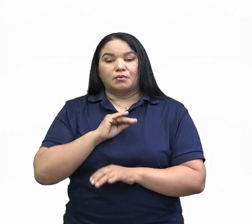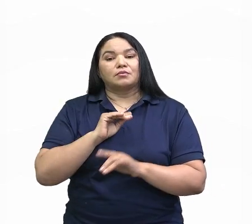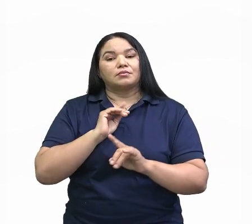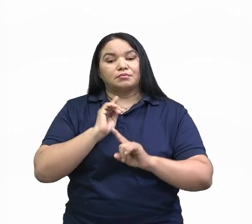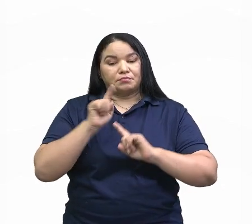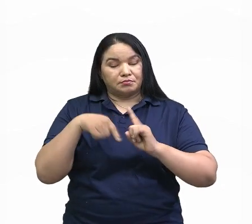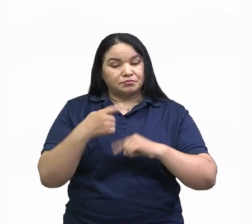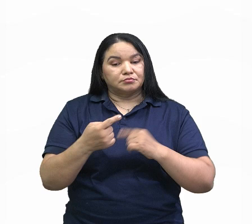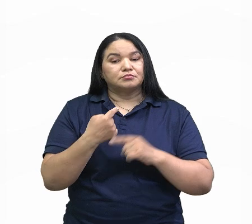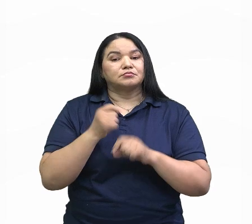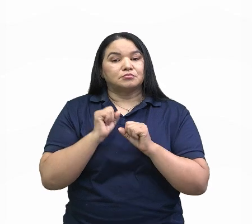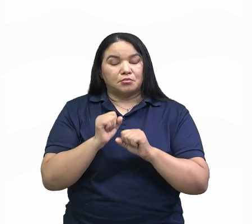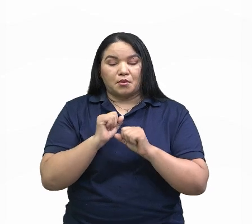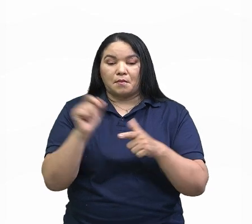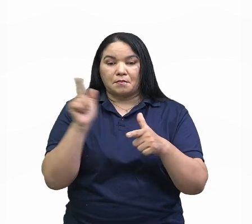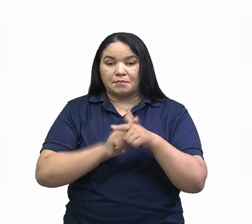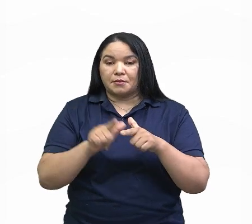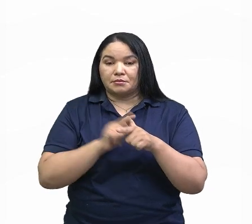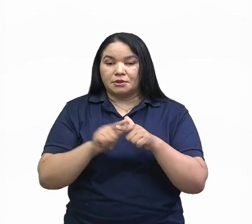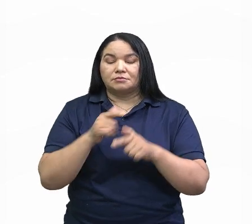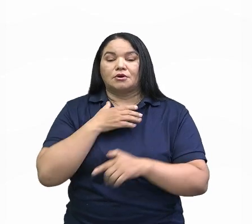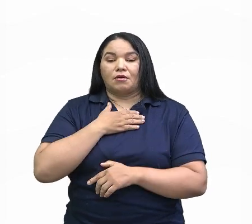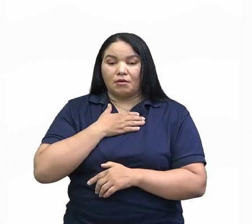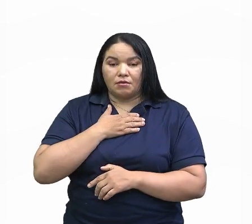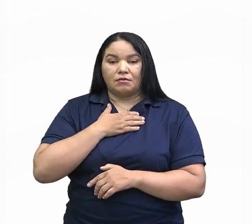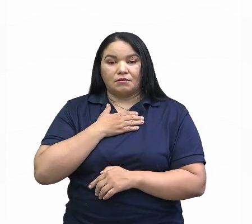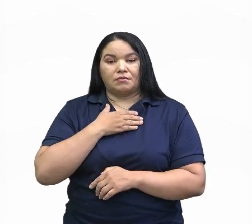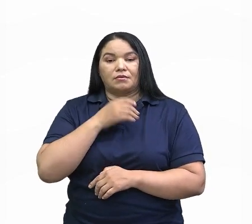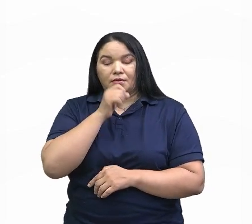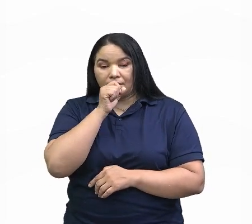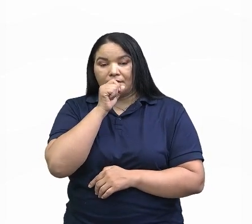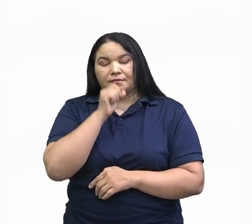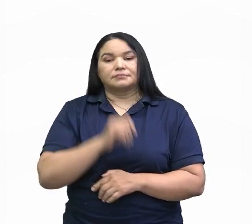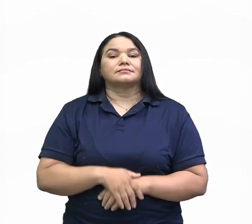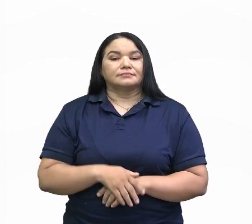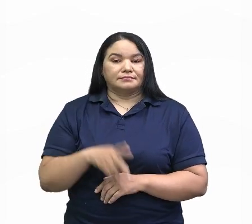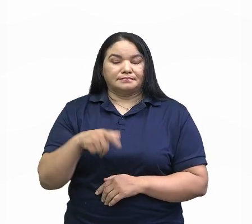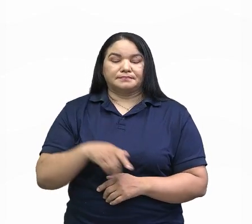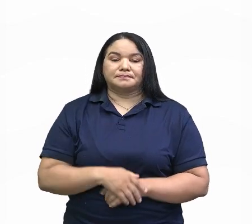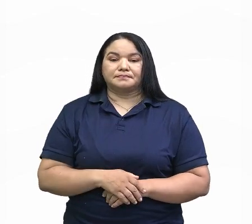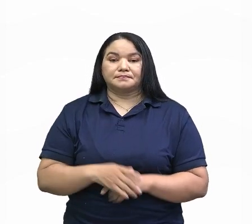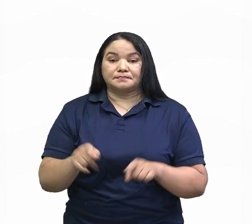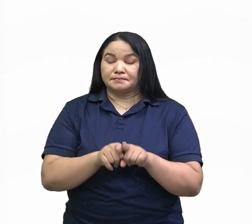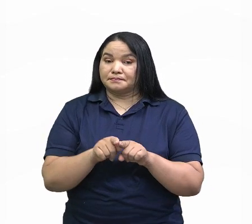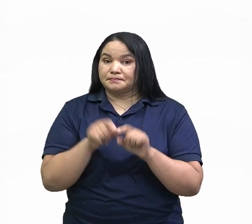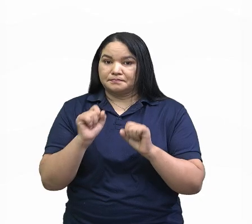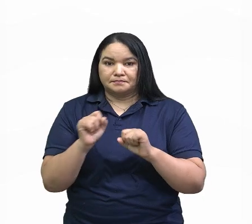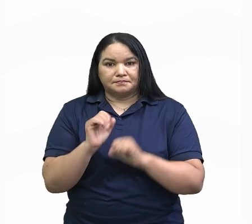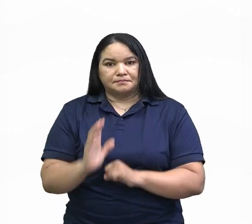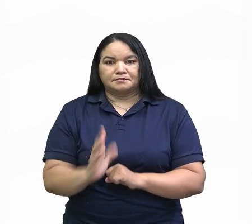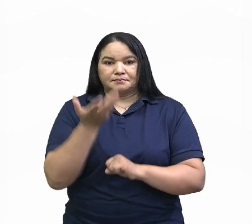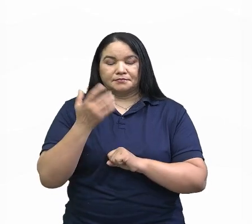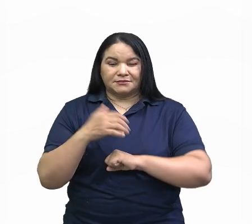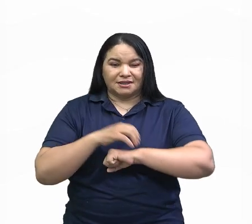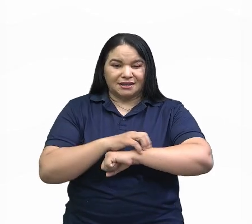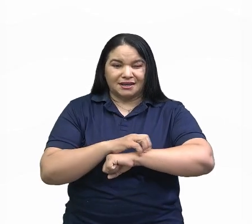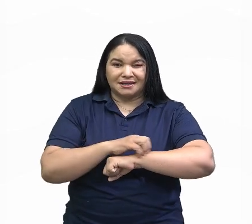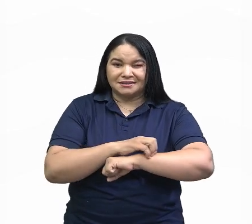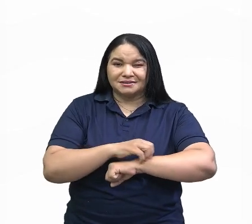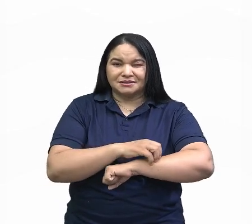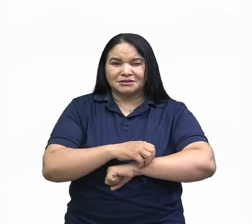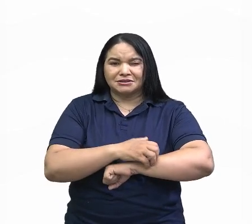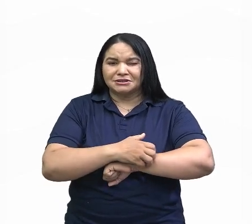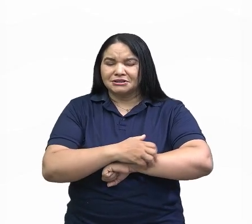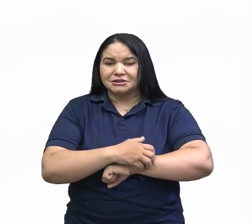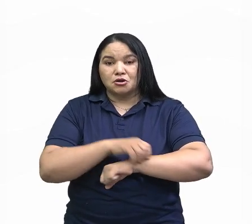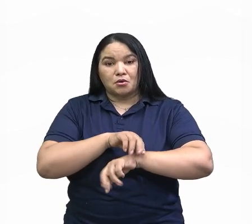causar a tosse seca. Também é possível acontecer algumas alergias, né, como a gente pode observar,